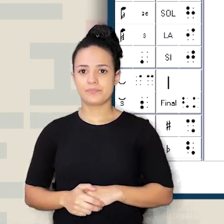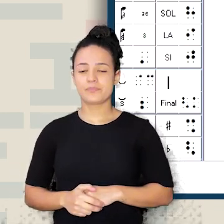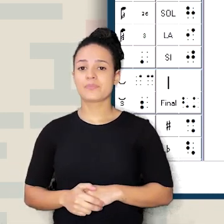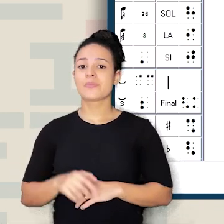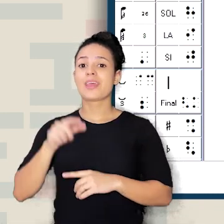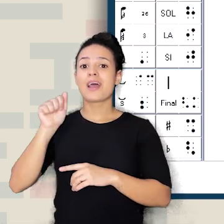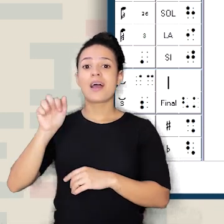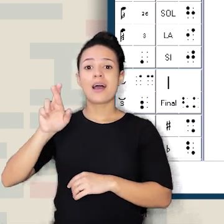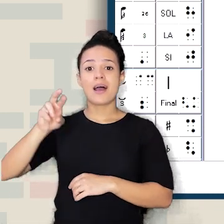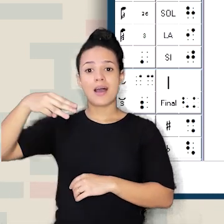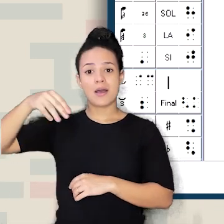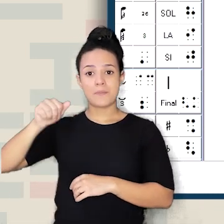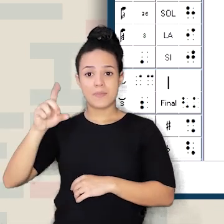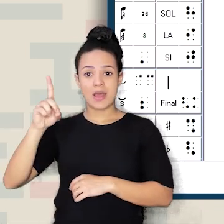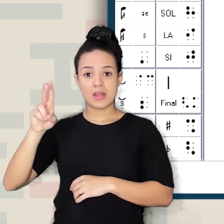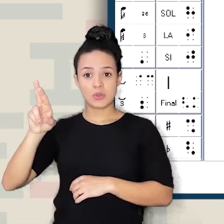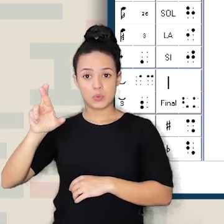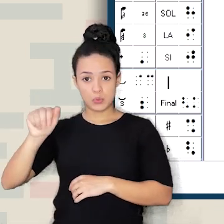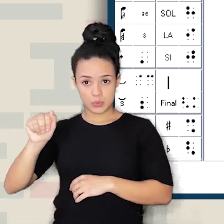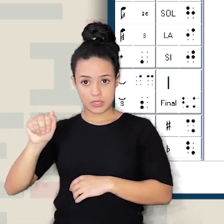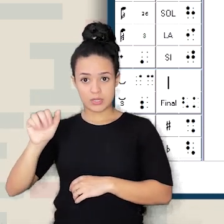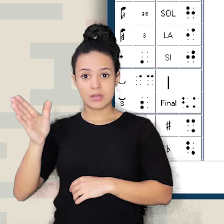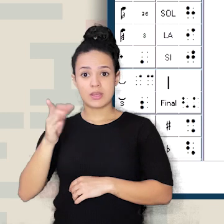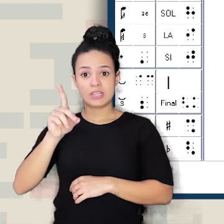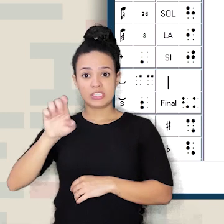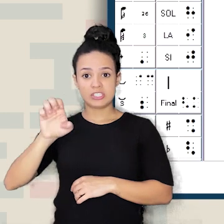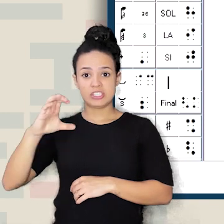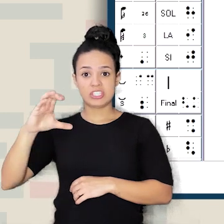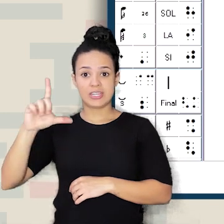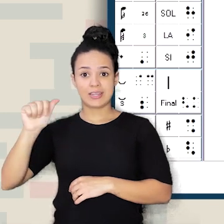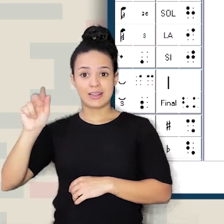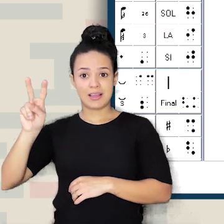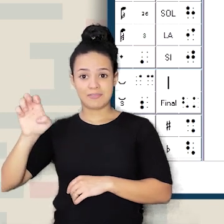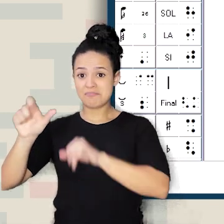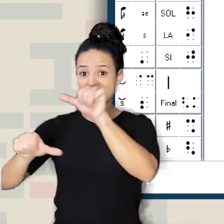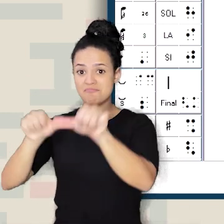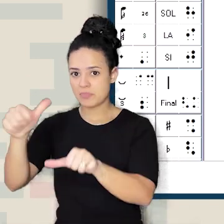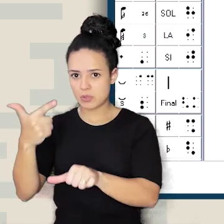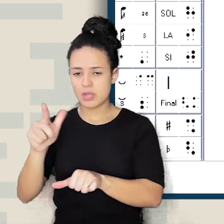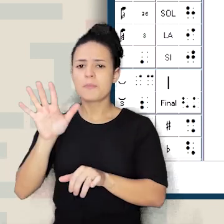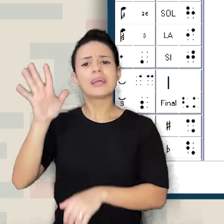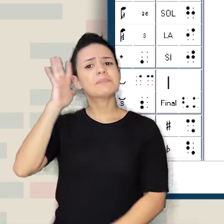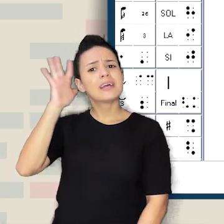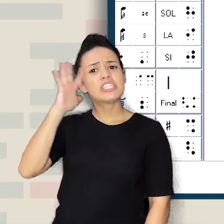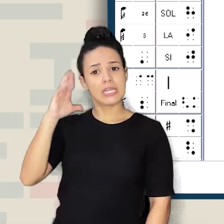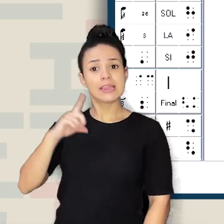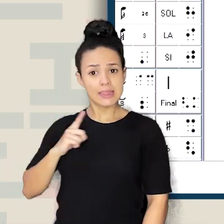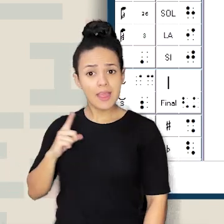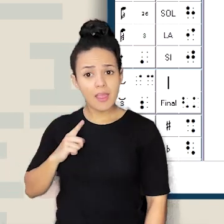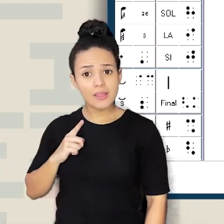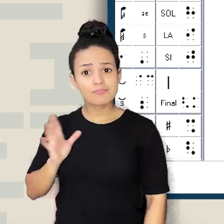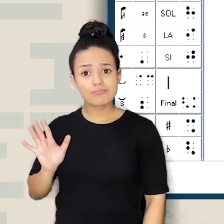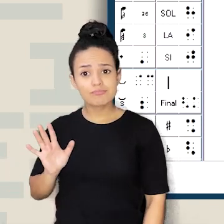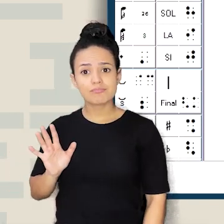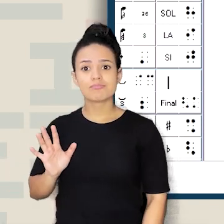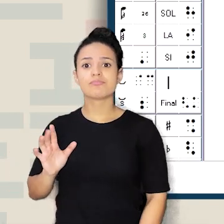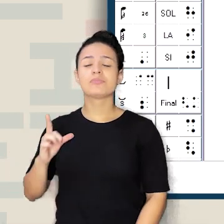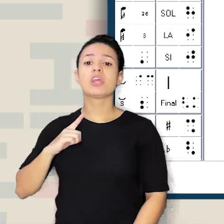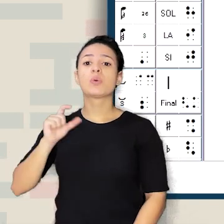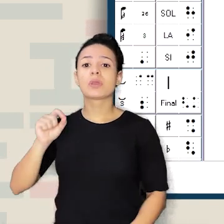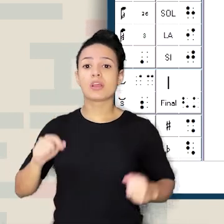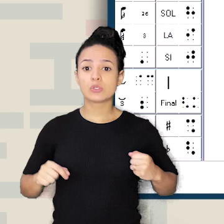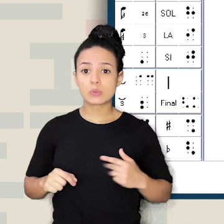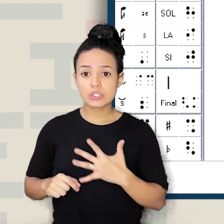Clave de sol, espaço. E nossa armadura de clave, essa aqui não tem nenhuma alteração, né? Vamos imaginar